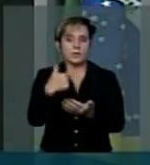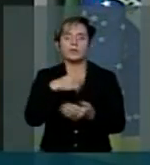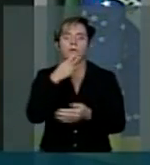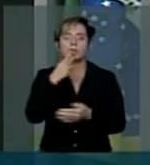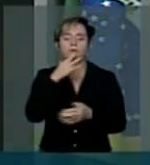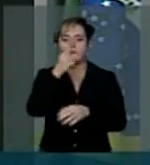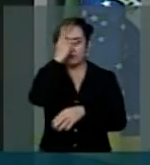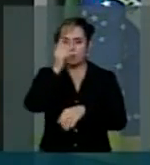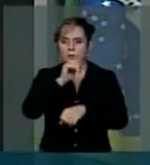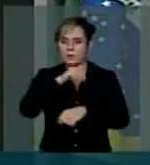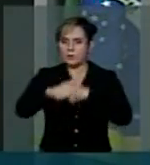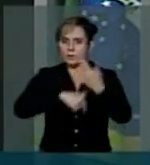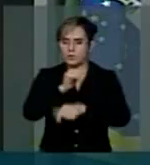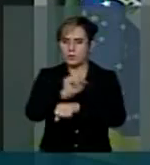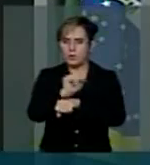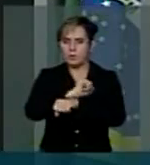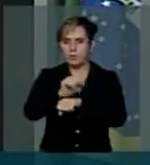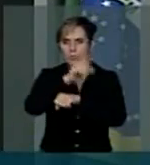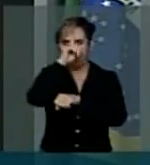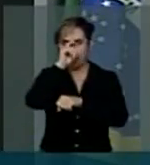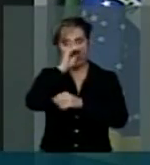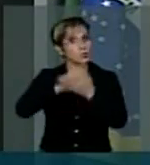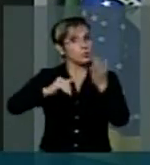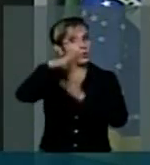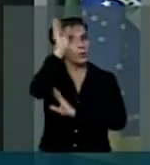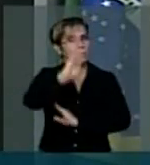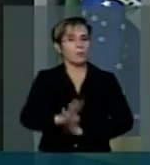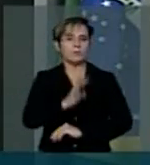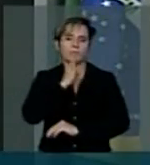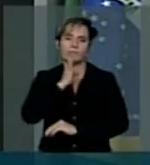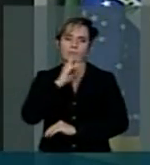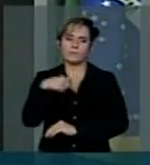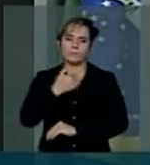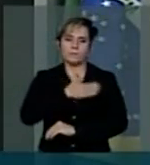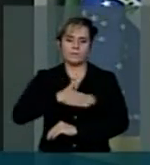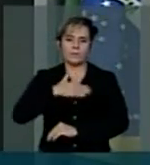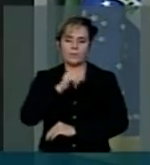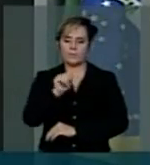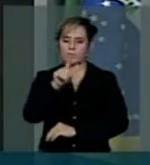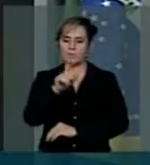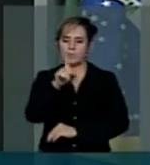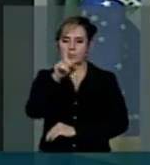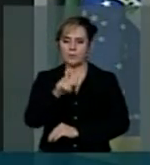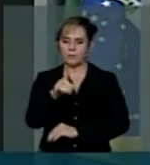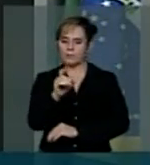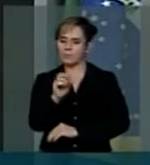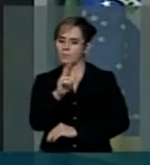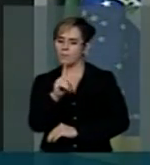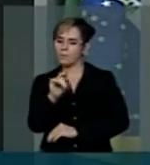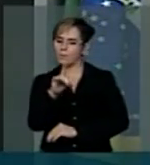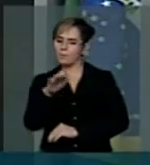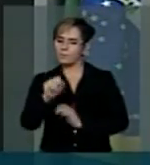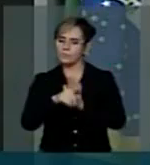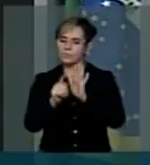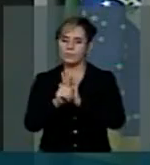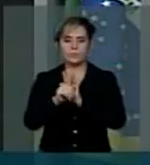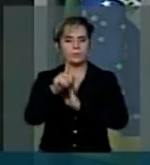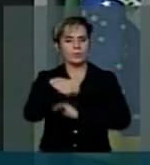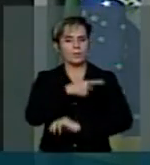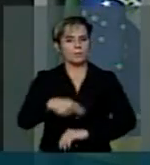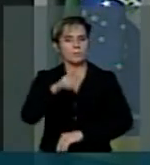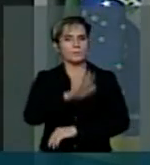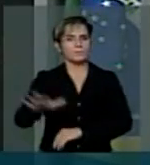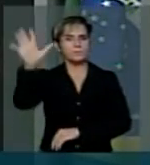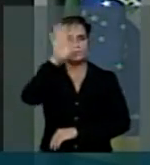ambulância no meu estado que faz um trabalho extraordinário no Brasil inteiro. O nosso querido Alex Douglas dos Santos, que é o